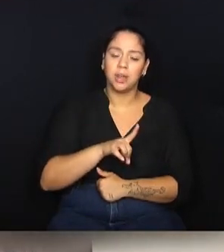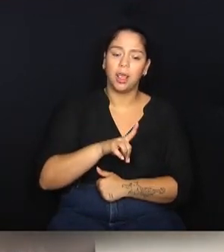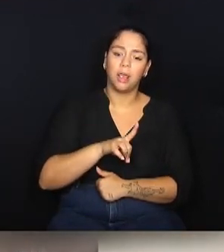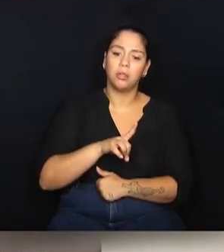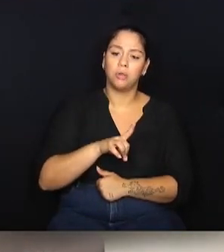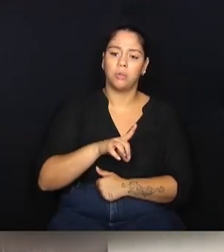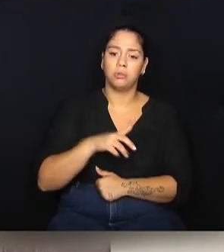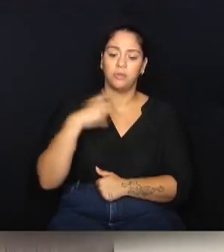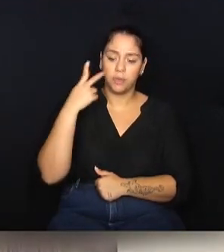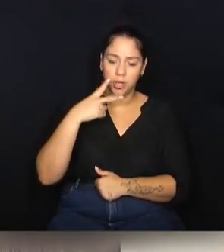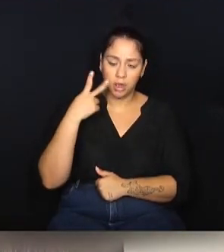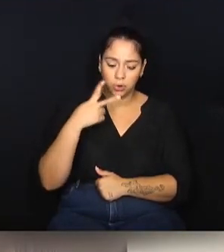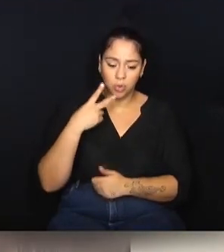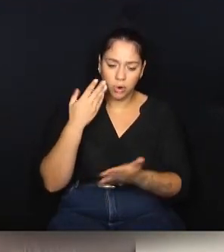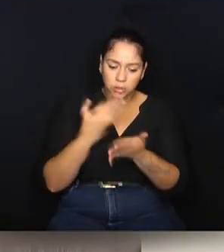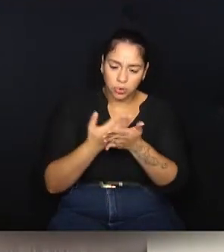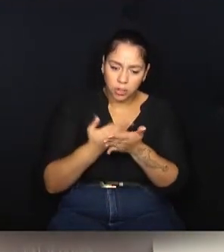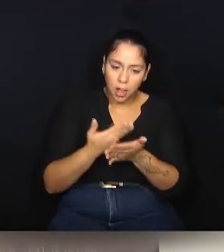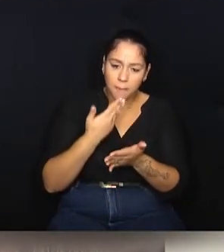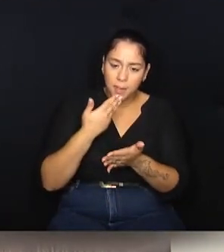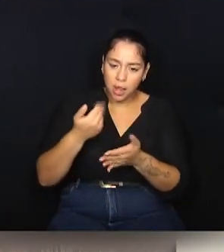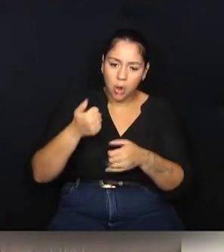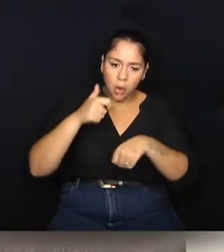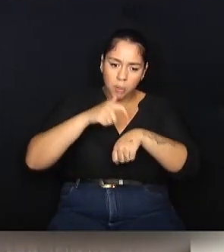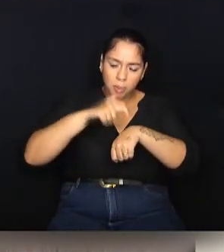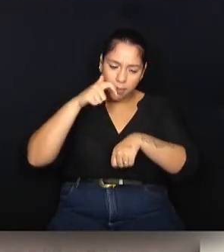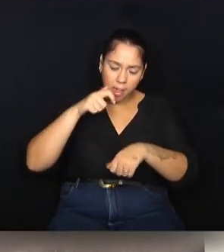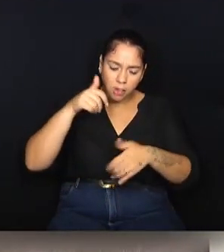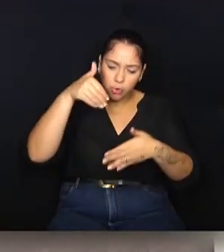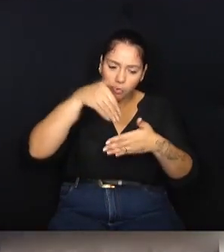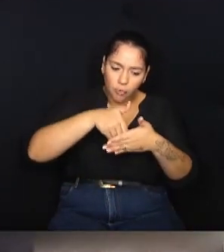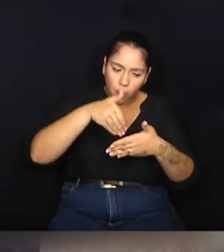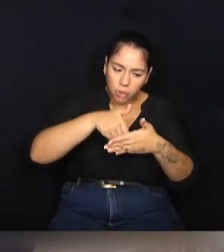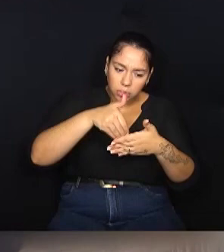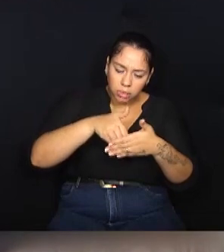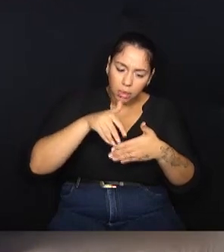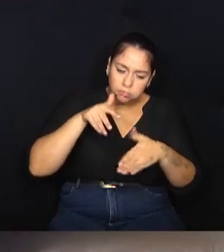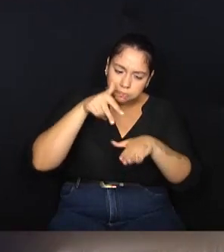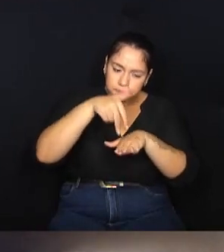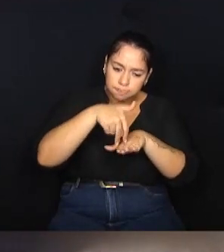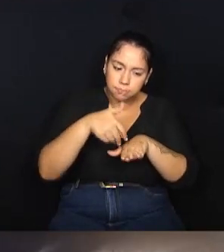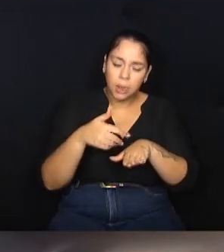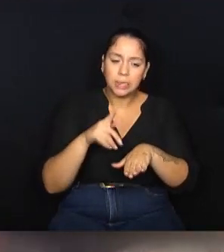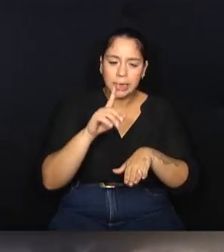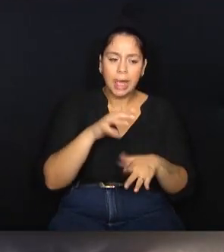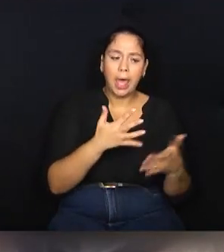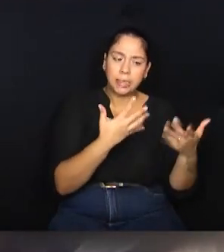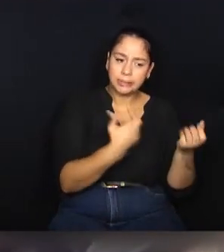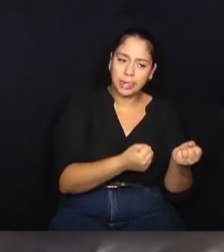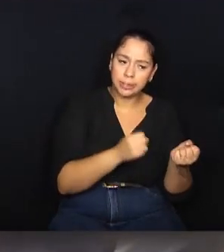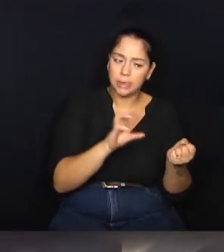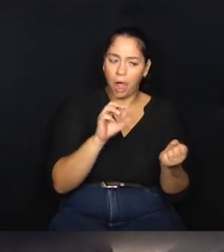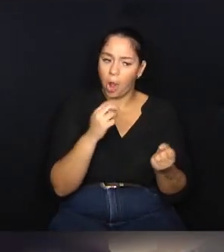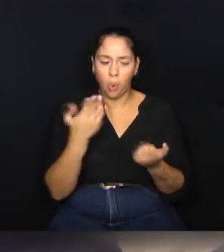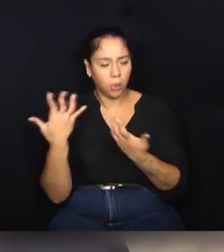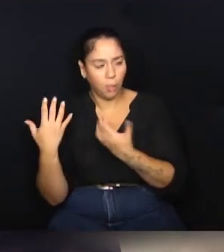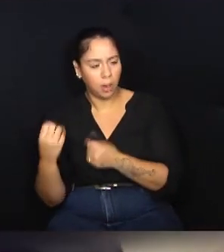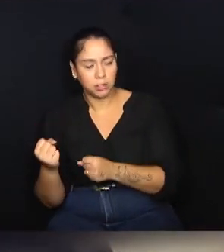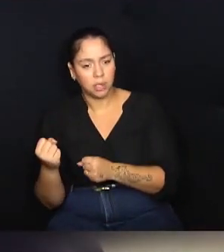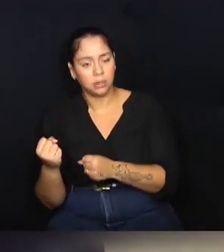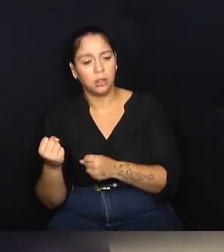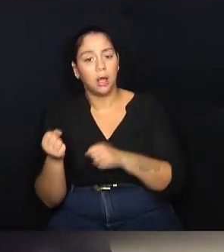que você chega o momento de você votar, de dar uma posição favorável ou contrário. Mas, às vezes,